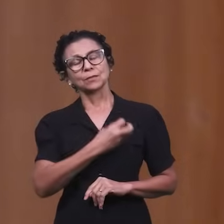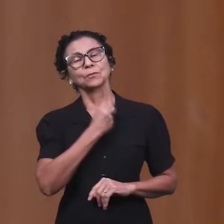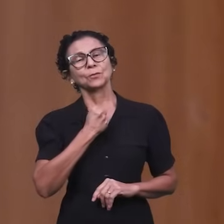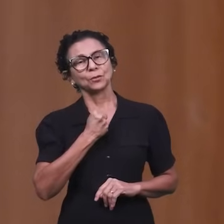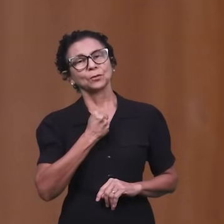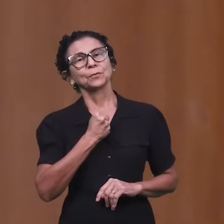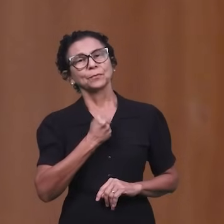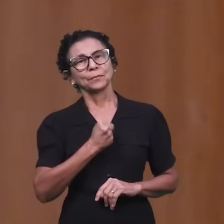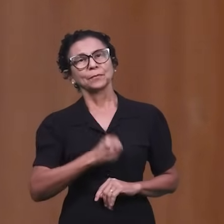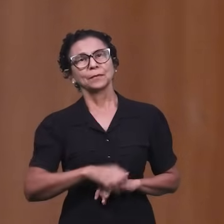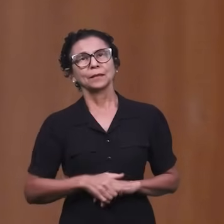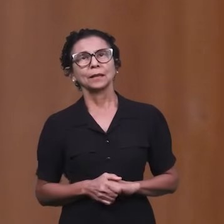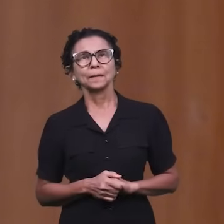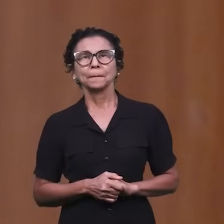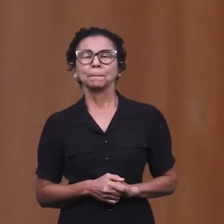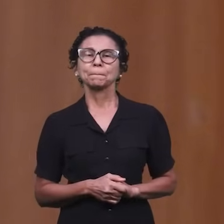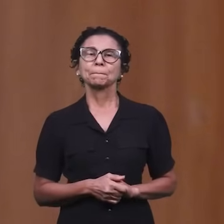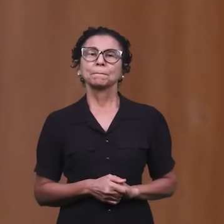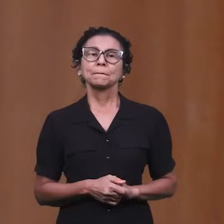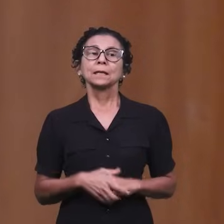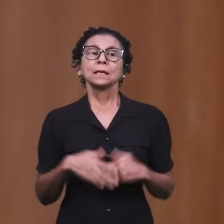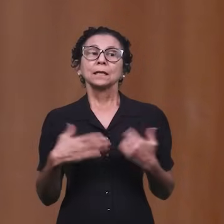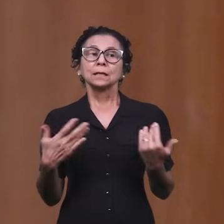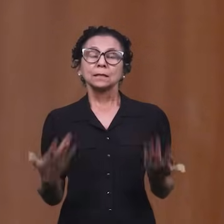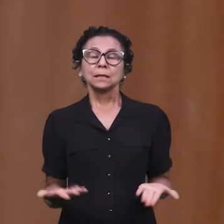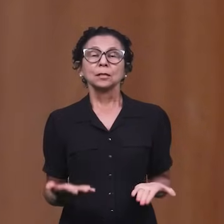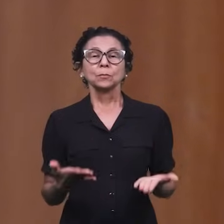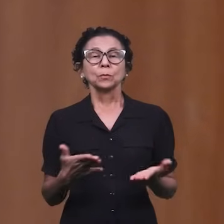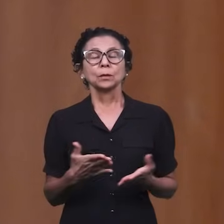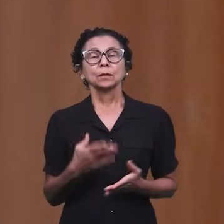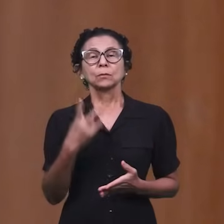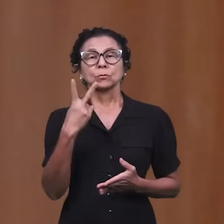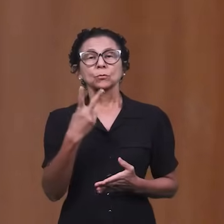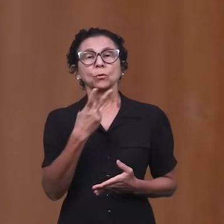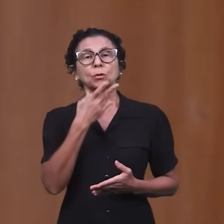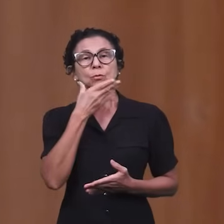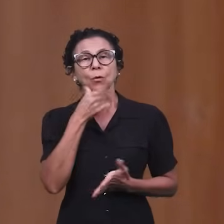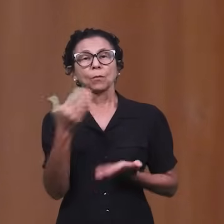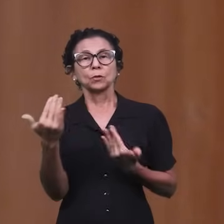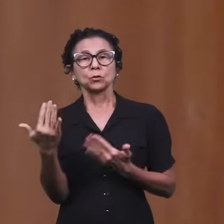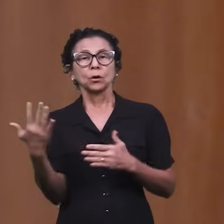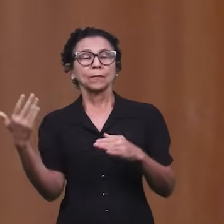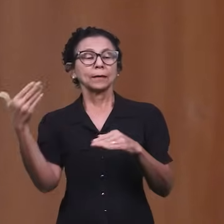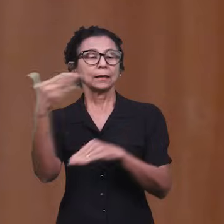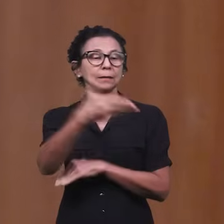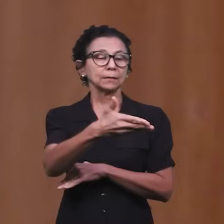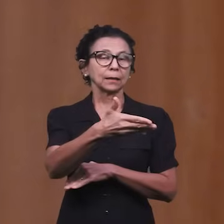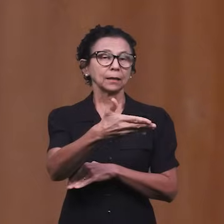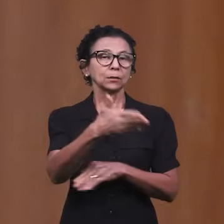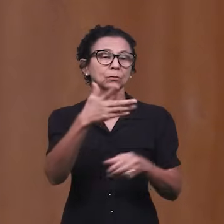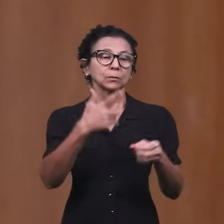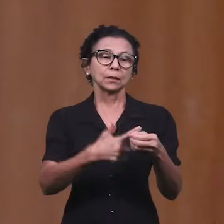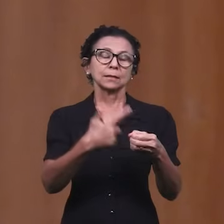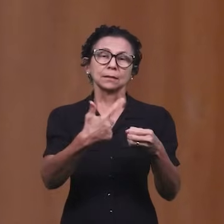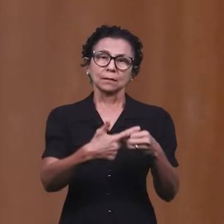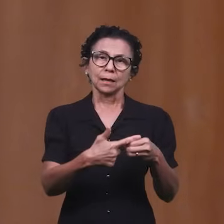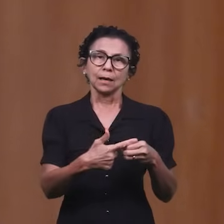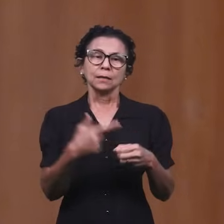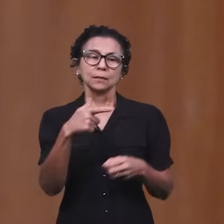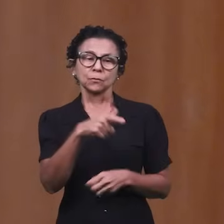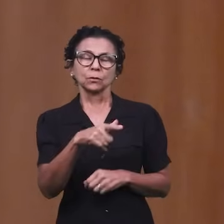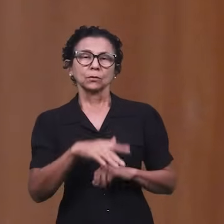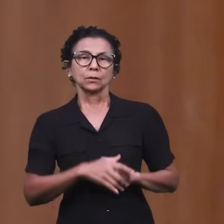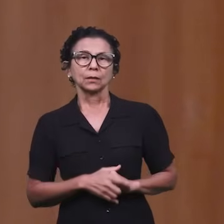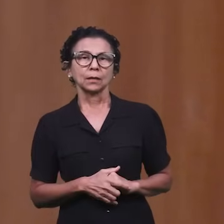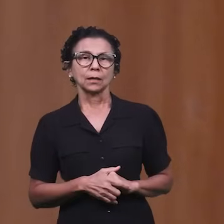bom. Qual é a mensagem que você tem ouvido hoje? Naqueles dias também tinham muitas mensagens a respeito